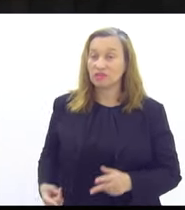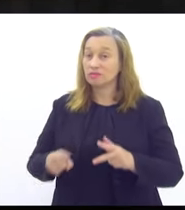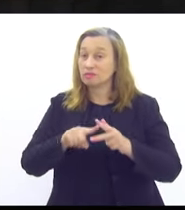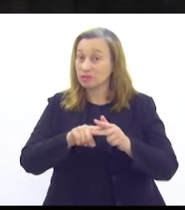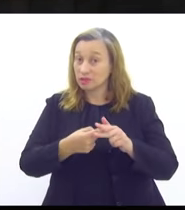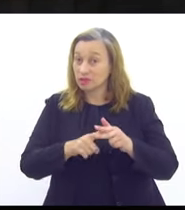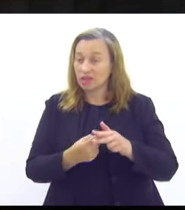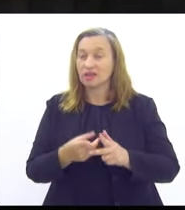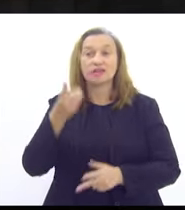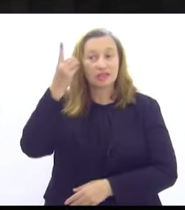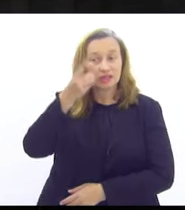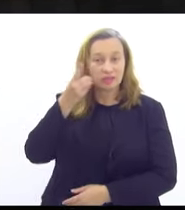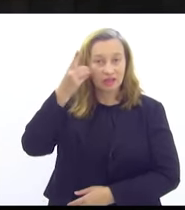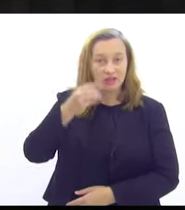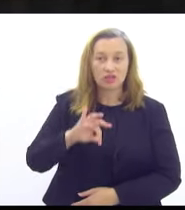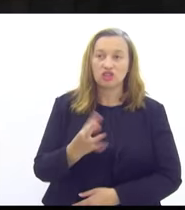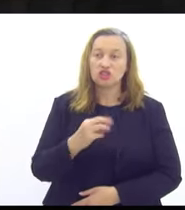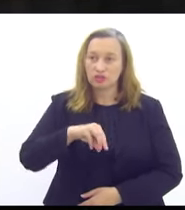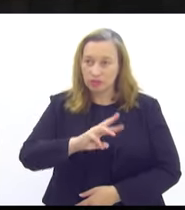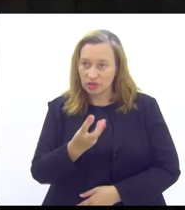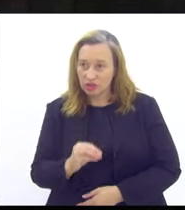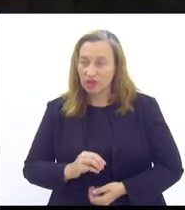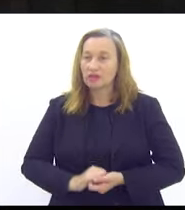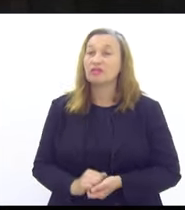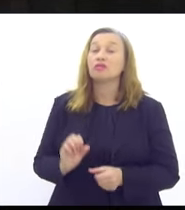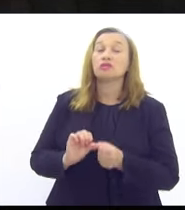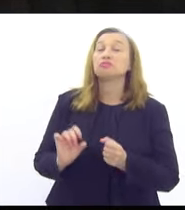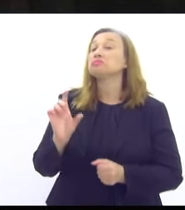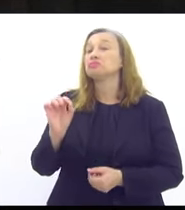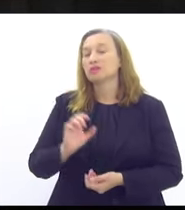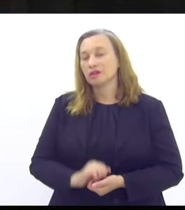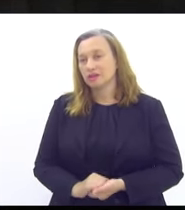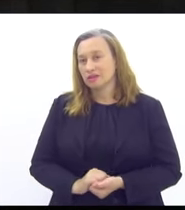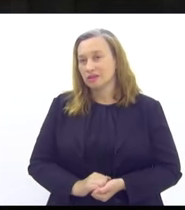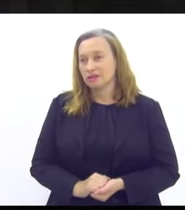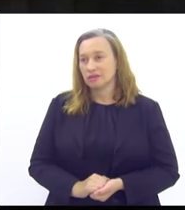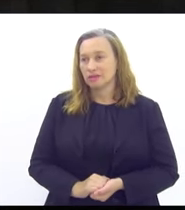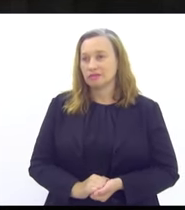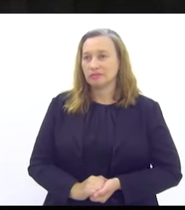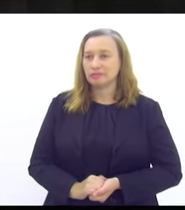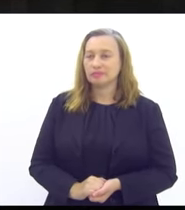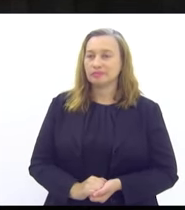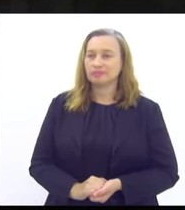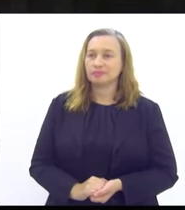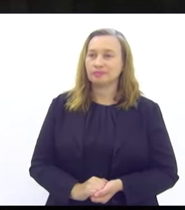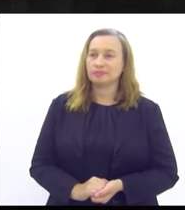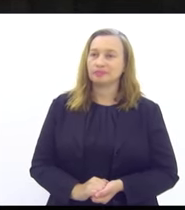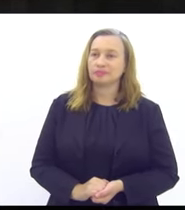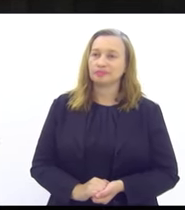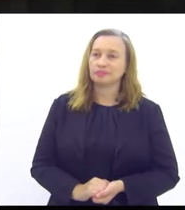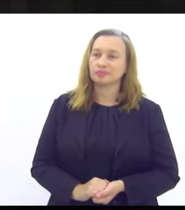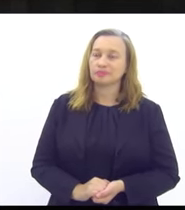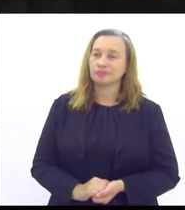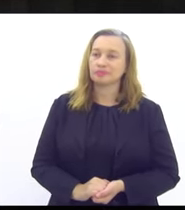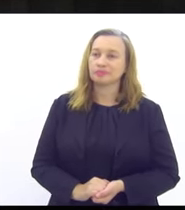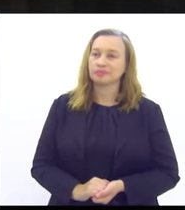regulamentar, deputado Chico Machado, o que, que ele fez? Ele acrescentou